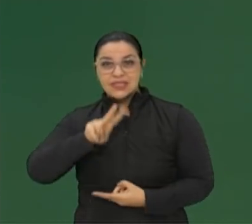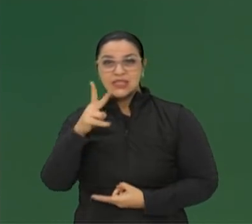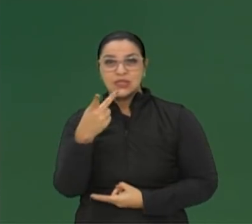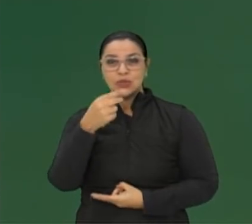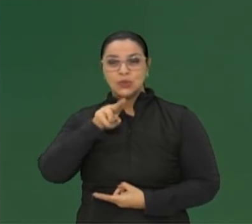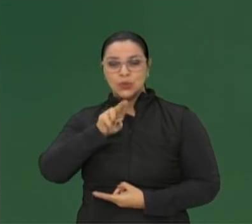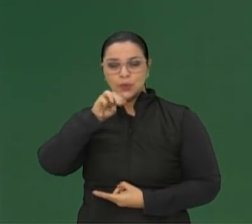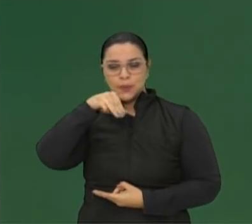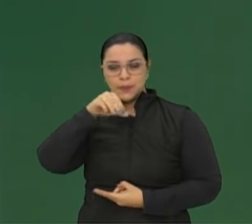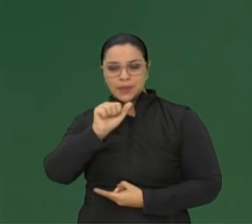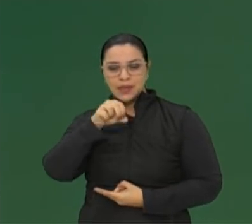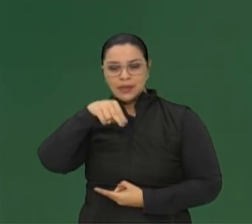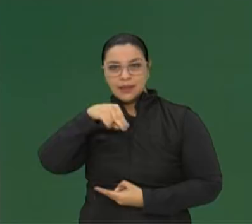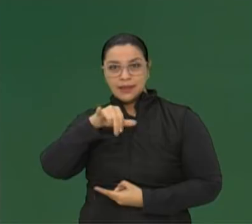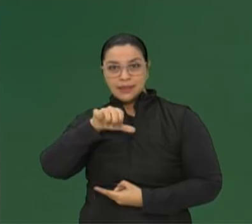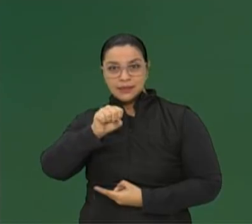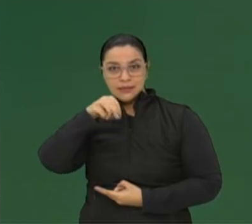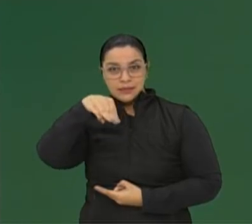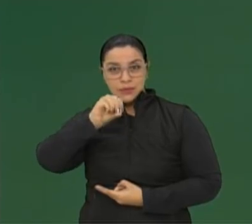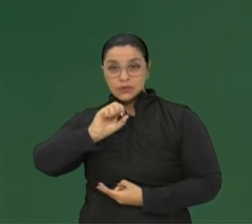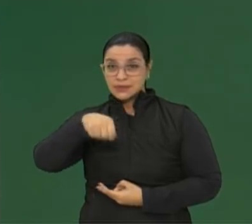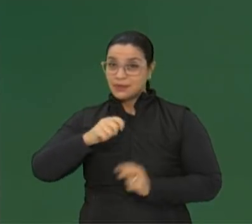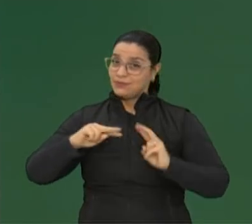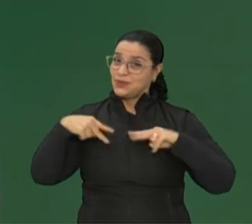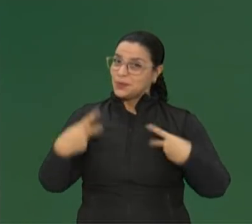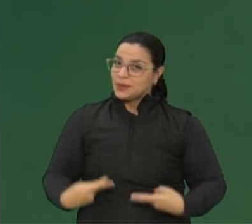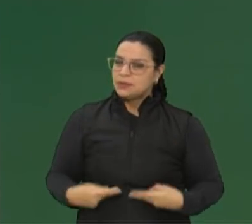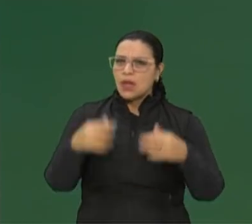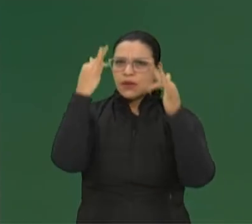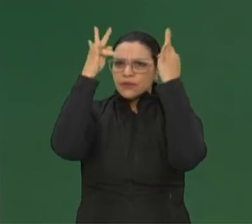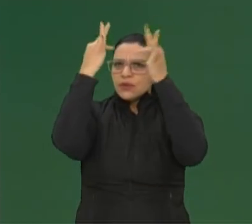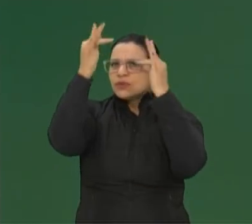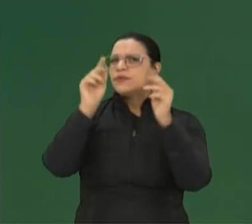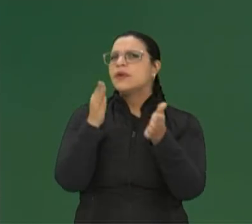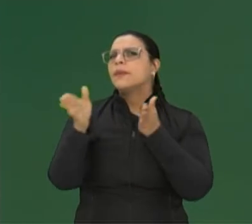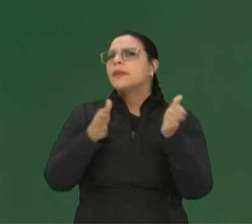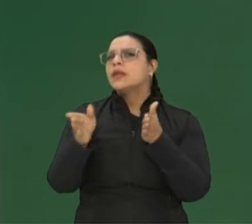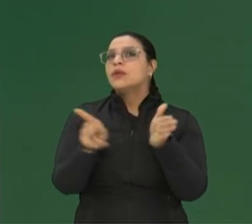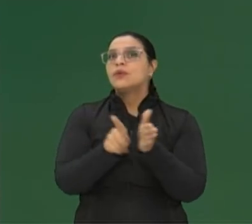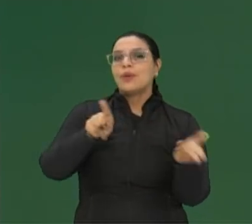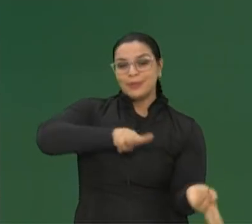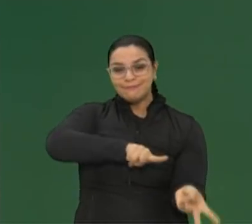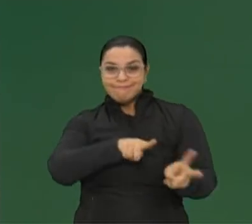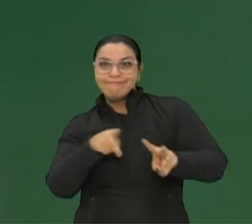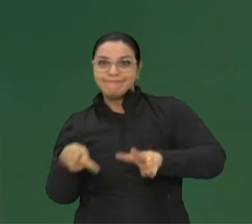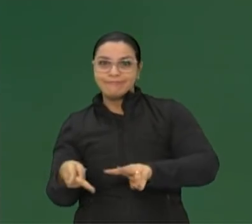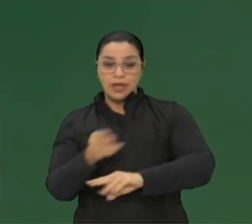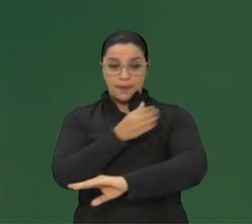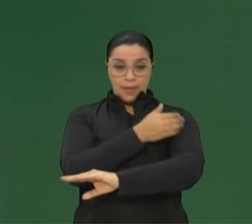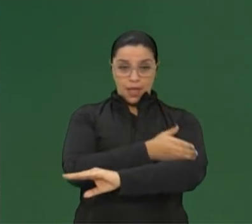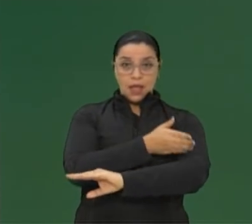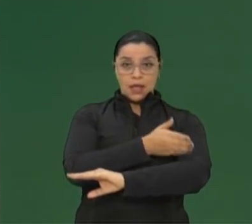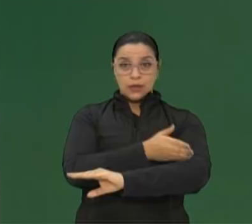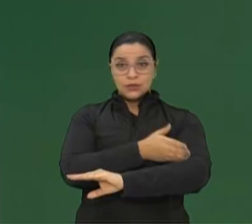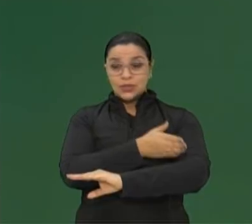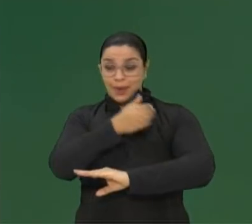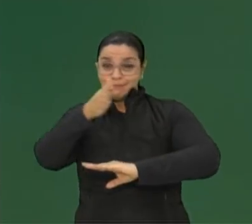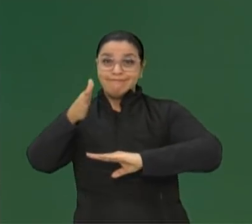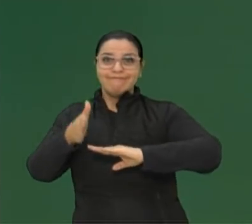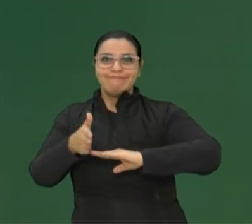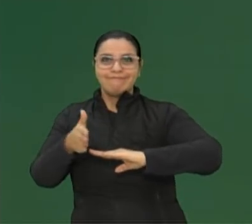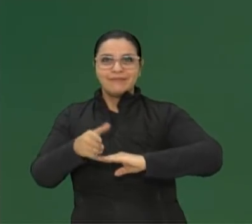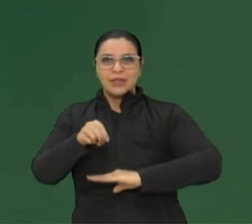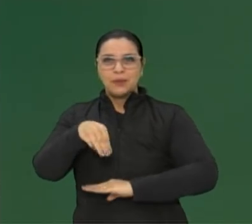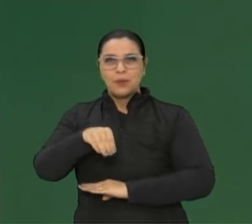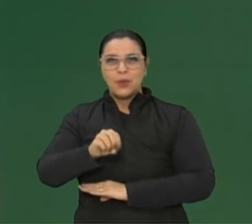de humanismo, nós estamos se referindo na filosofia ao período de transição da Idade Média para a Idade